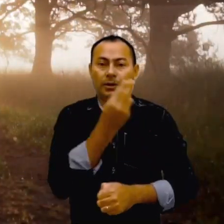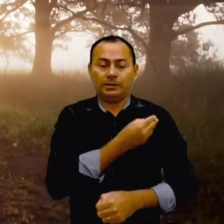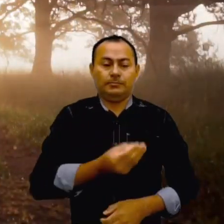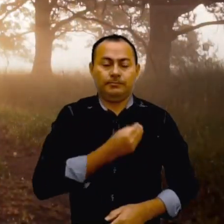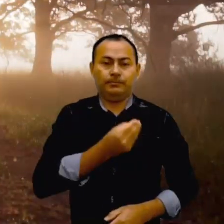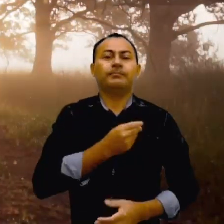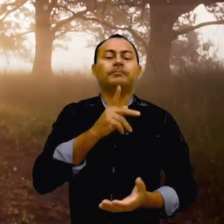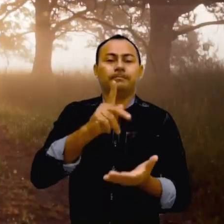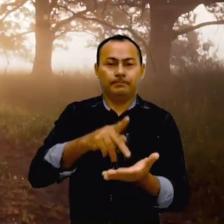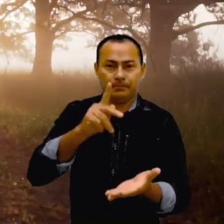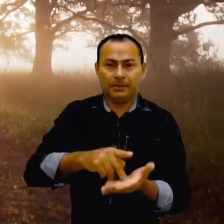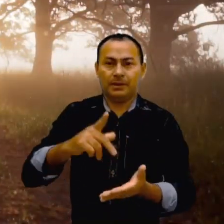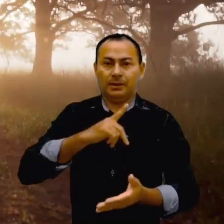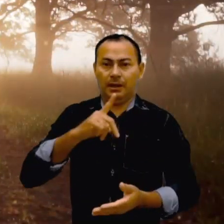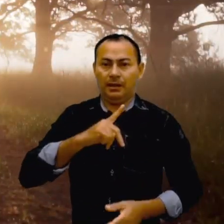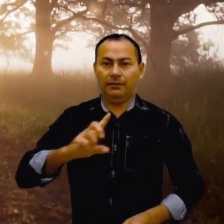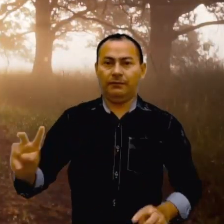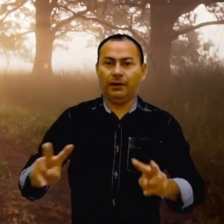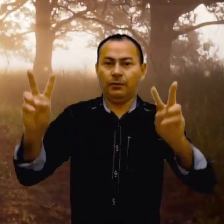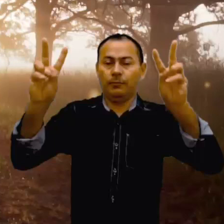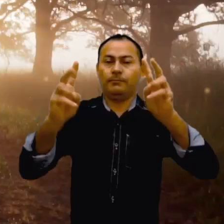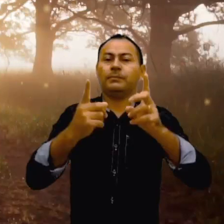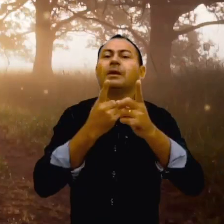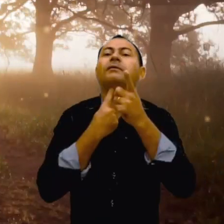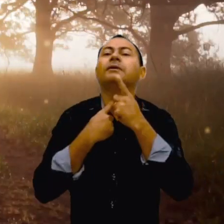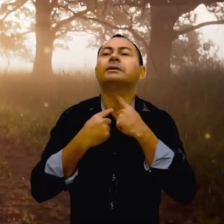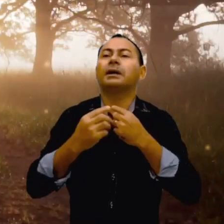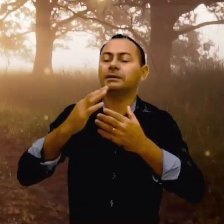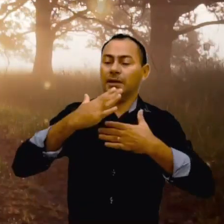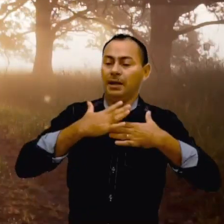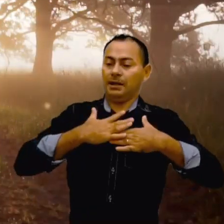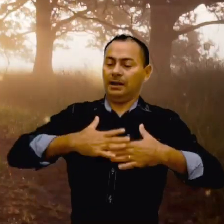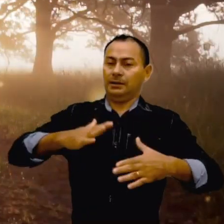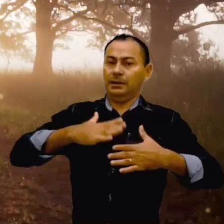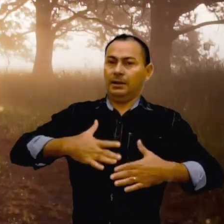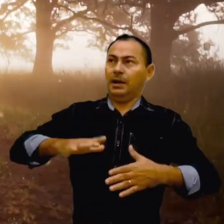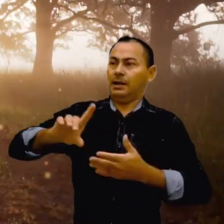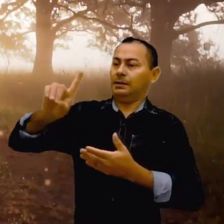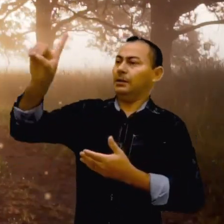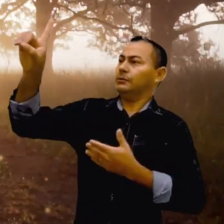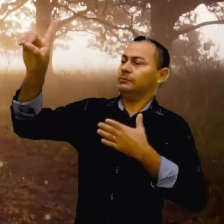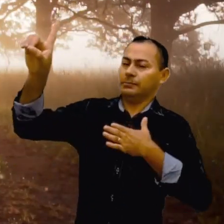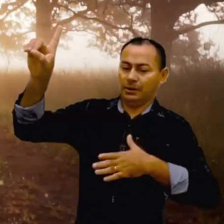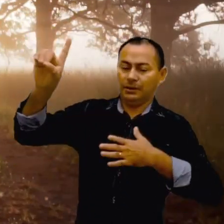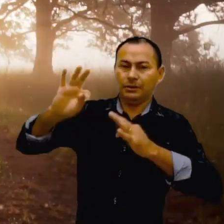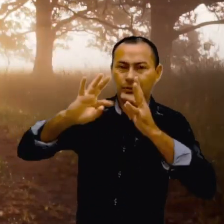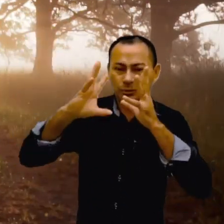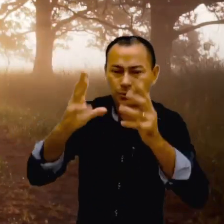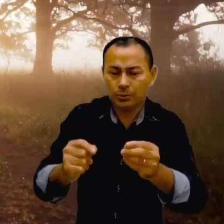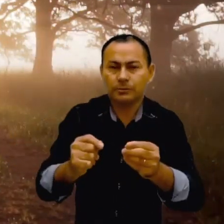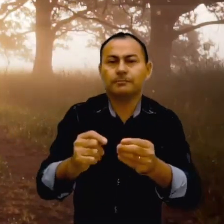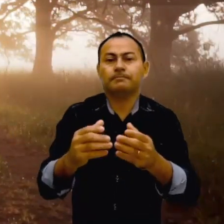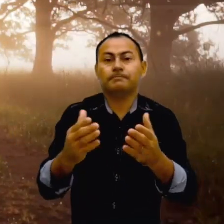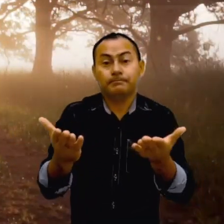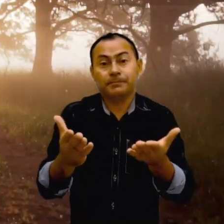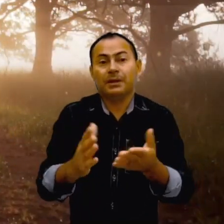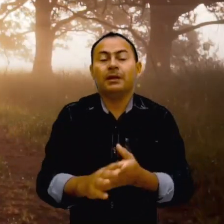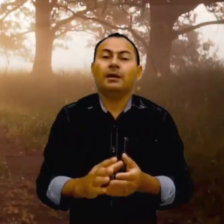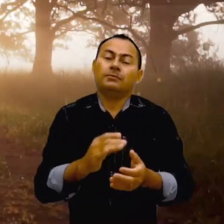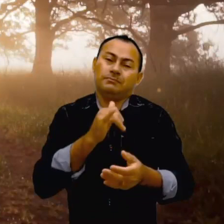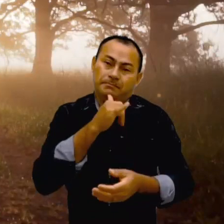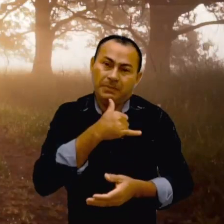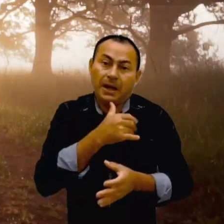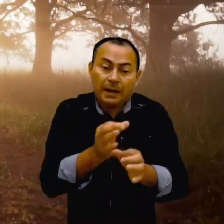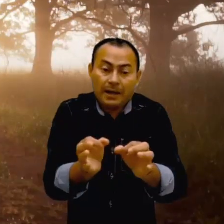vida realmente ter valor. A vontade de agradar a Deus em tudo. Infelizmente temos